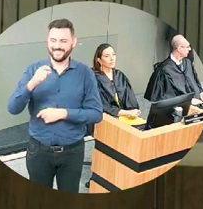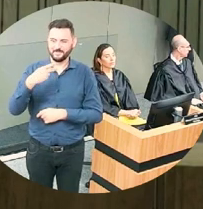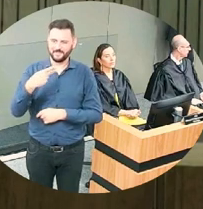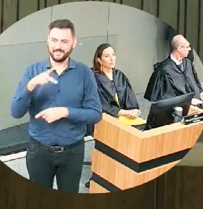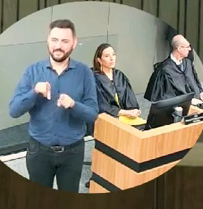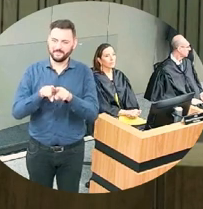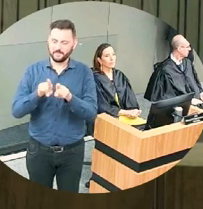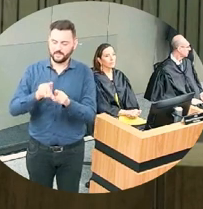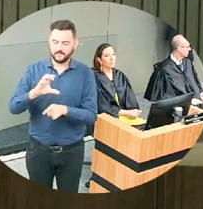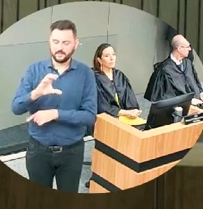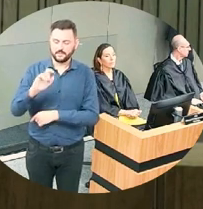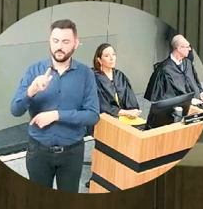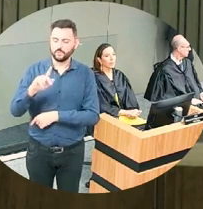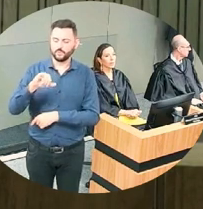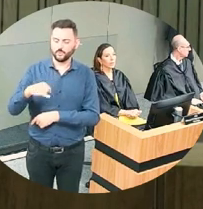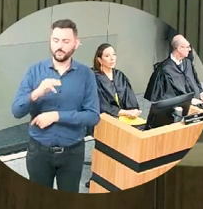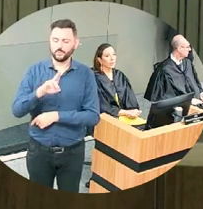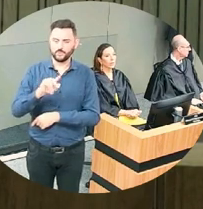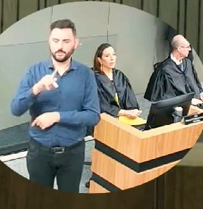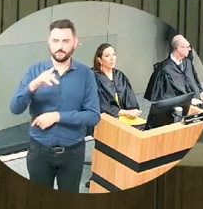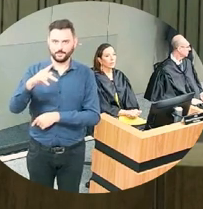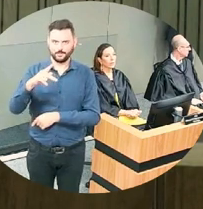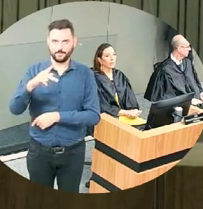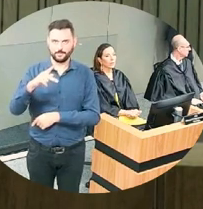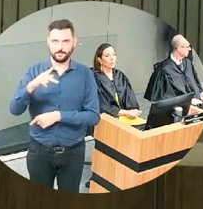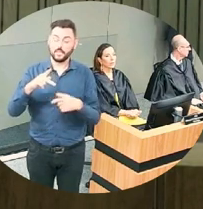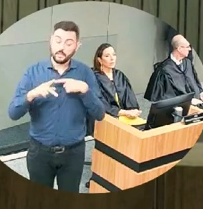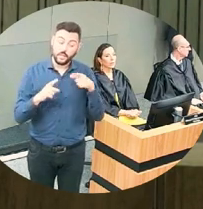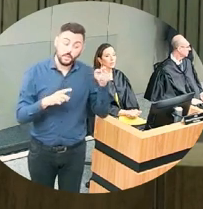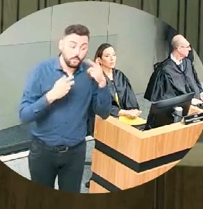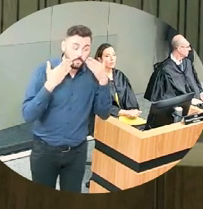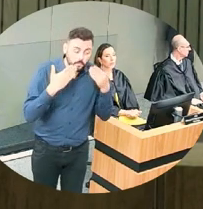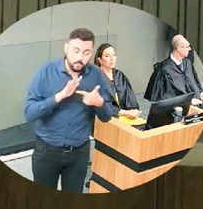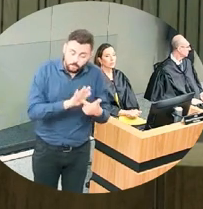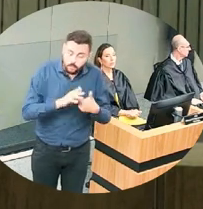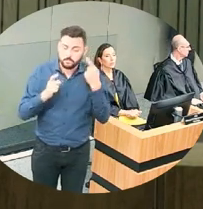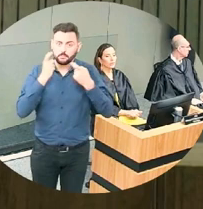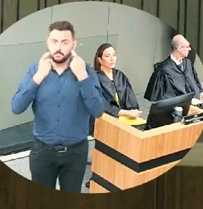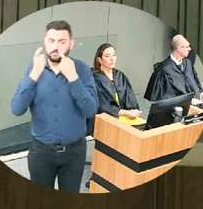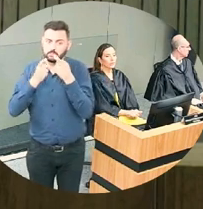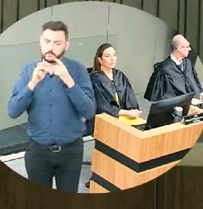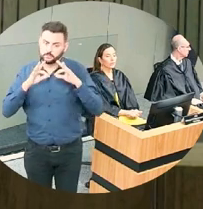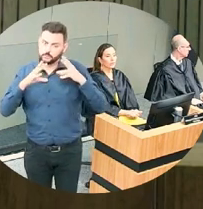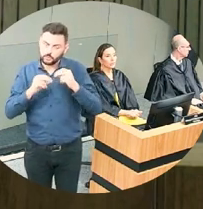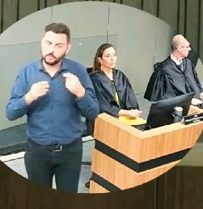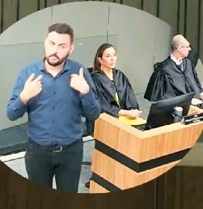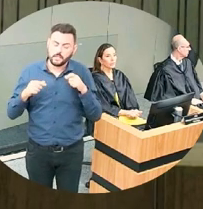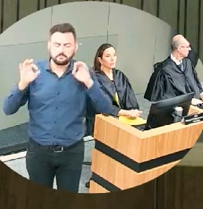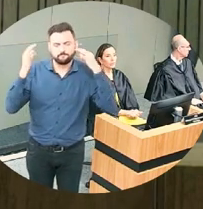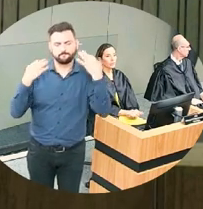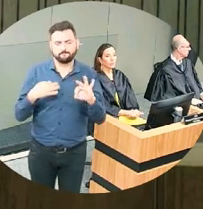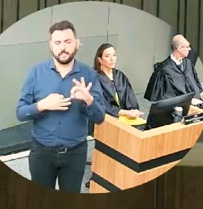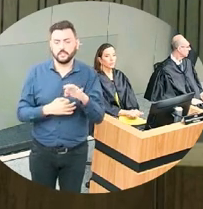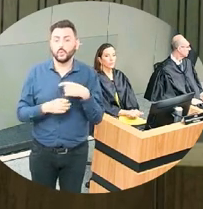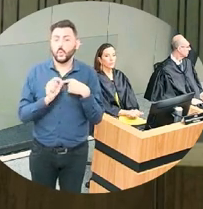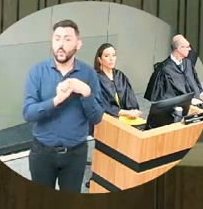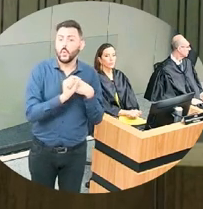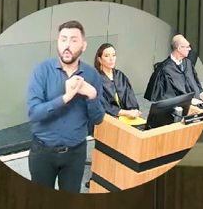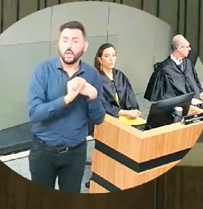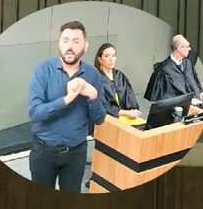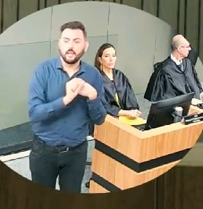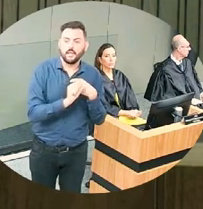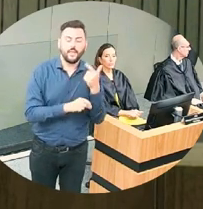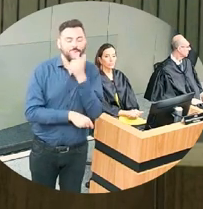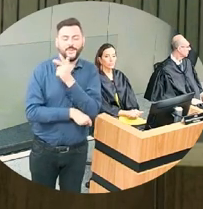dizer nós estamos muito preocupados manifestamos essa nossa preocupação com o primeiro grau e temos certeza que foi um